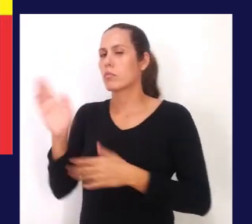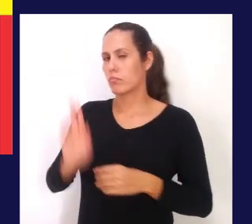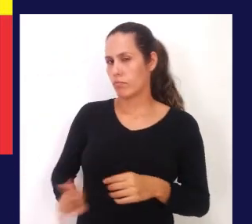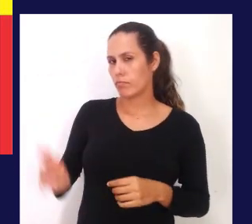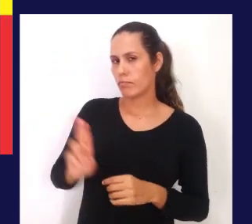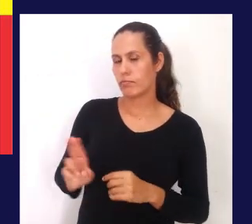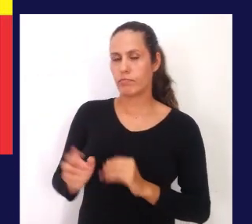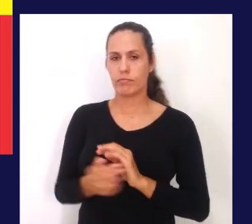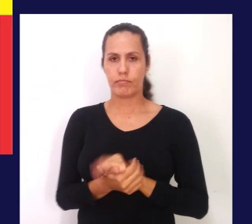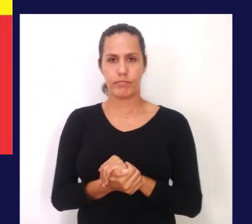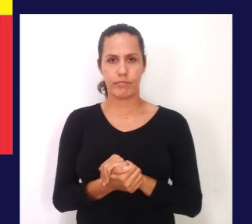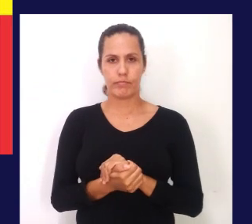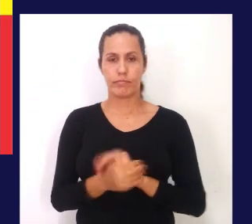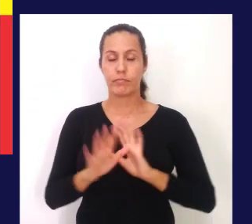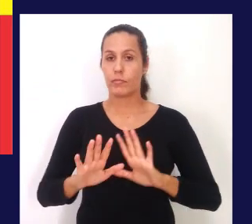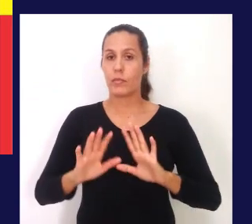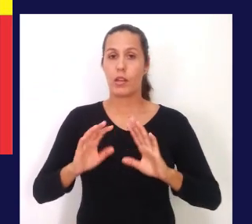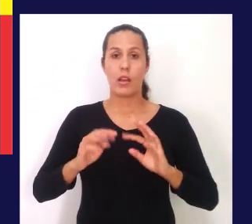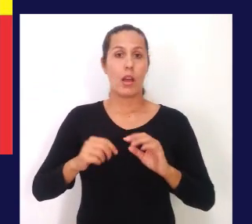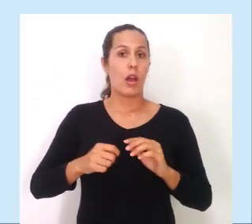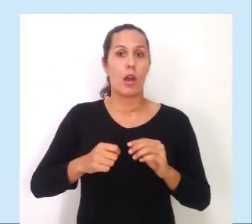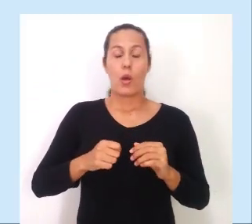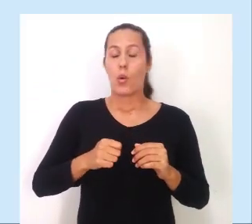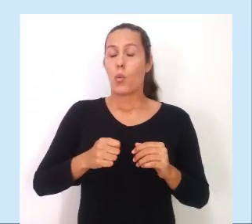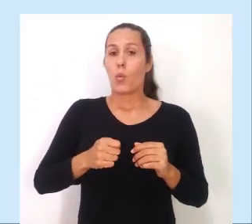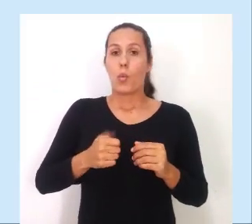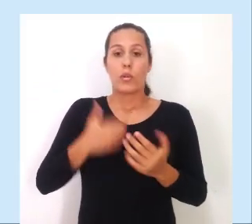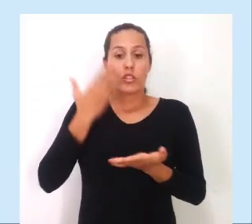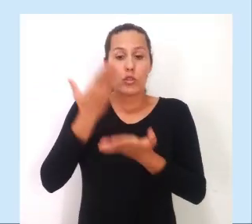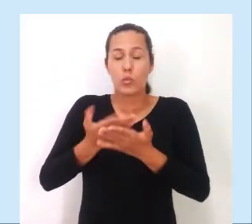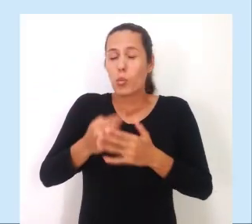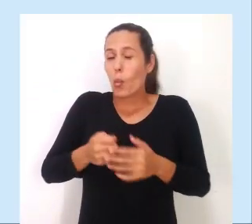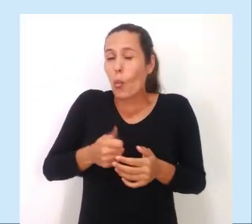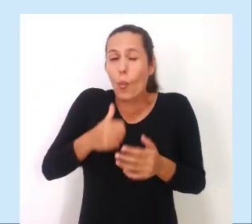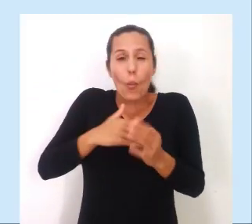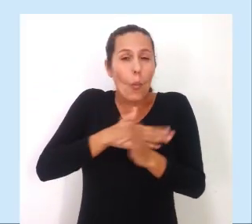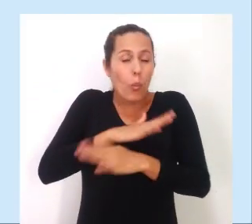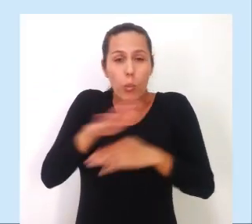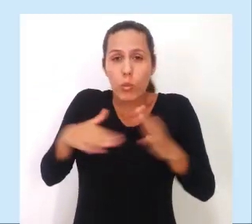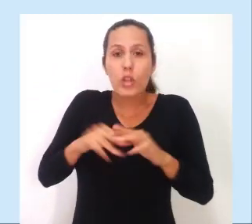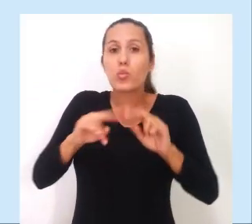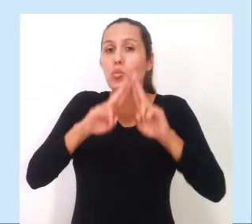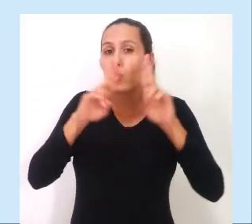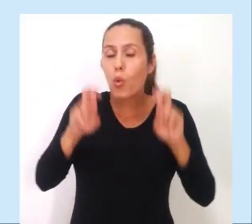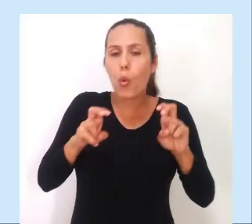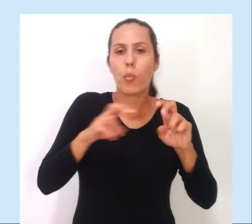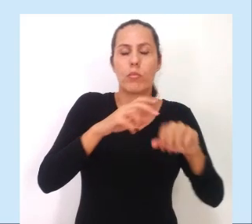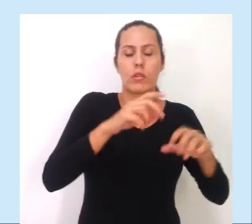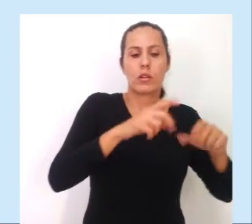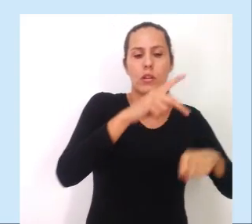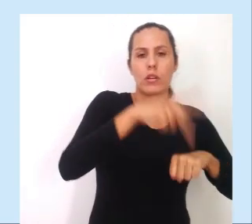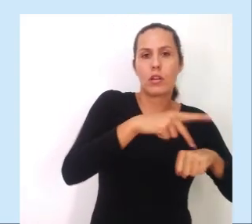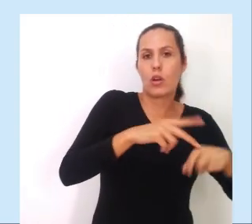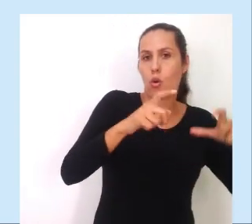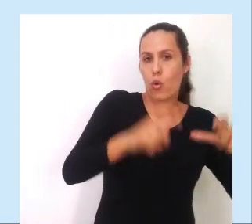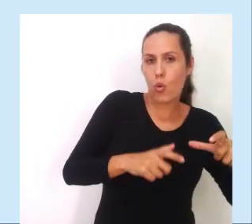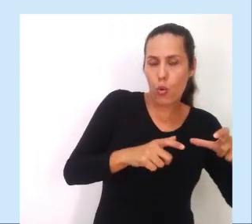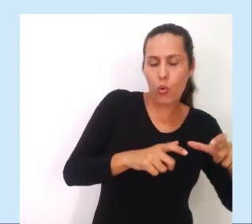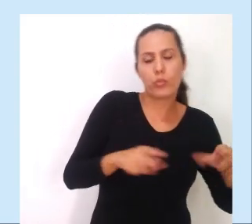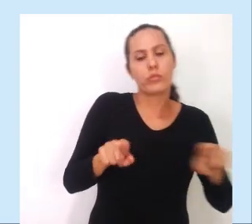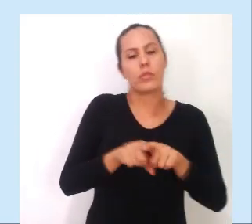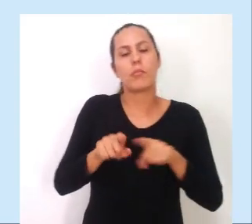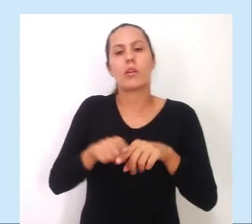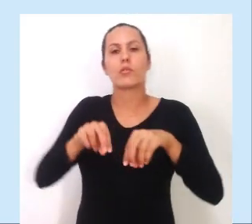mesas e algumas esculturas diversas. Bom, a gente viu quase tudo sobre as